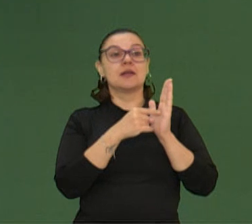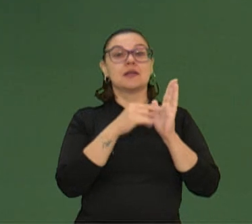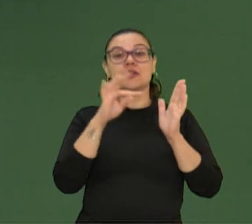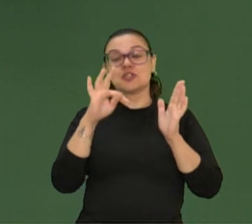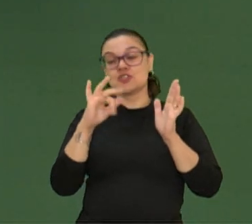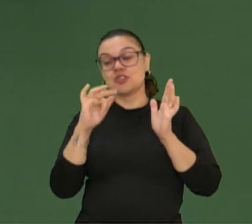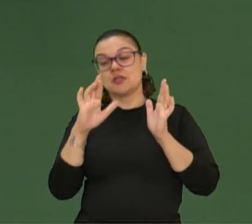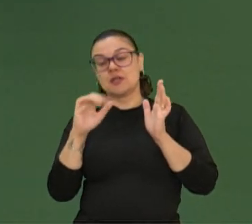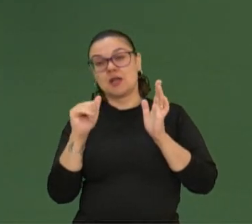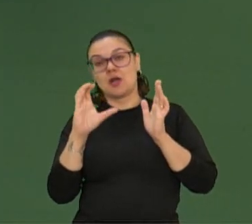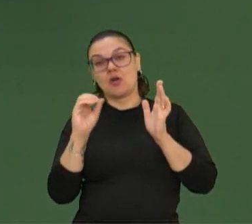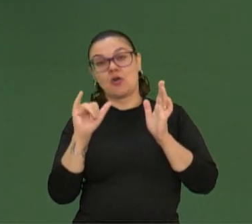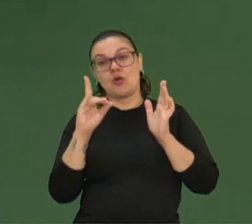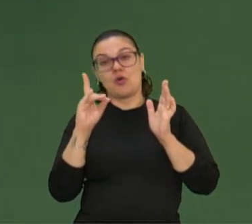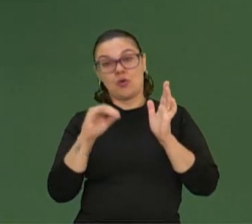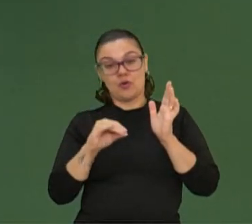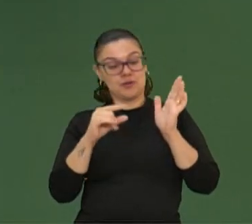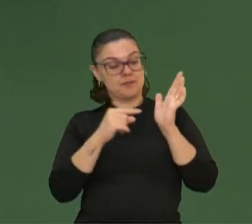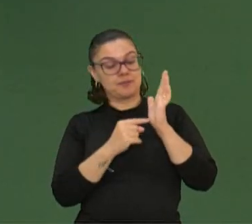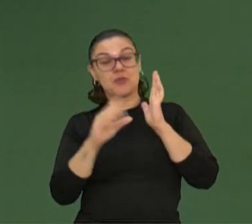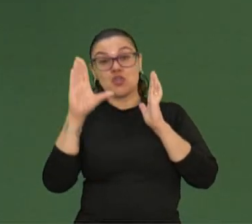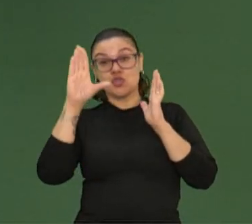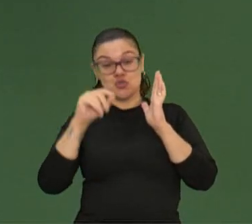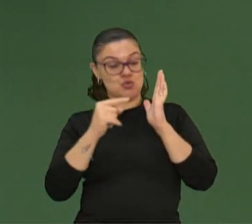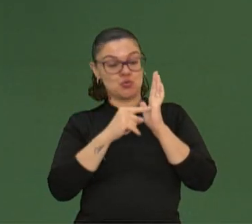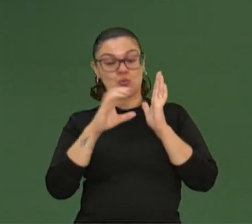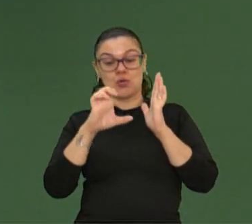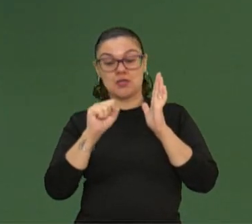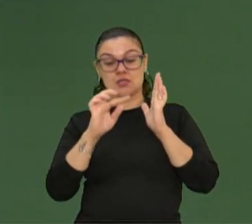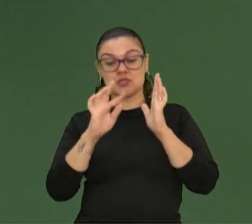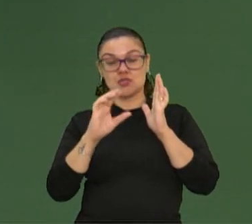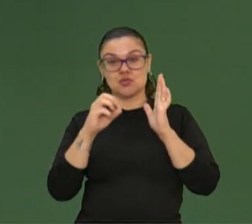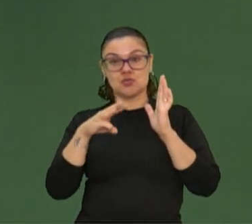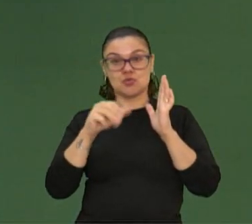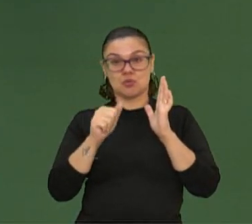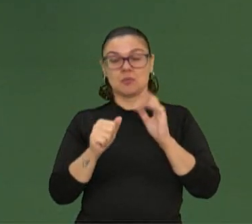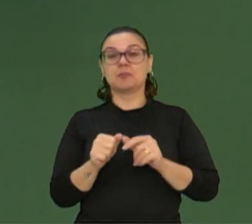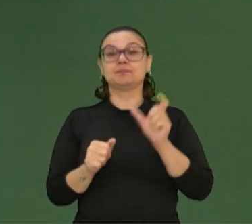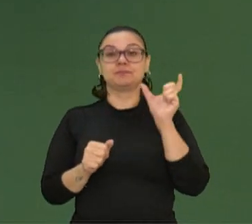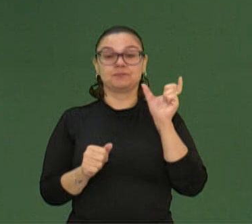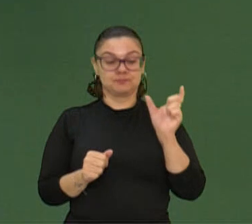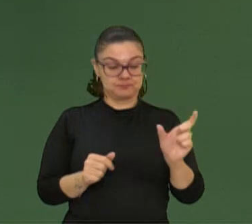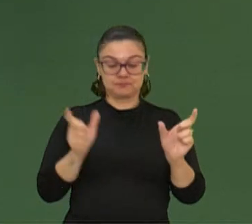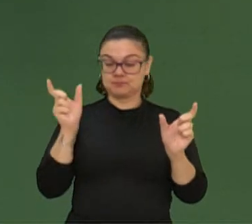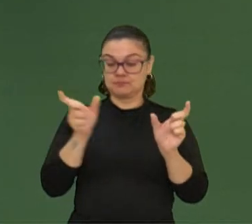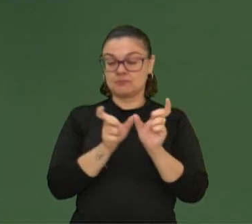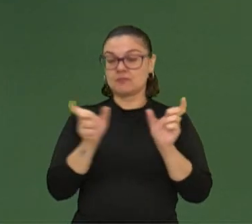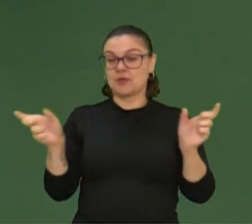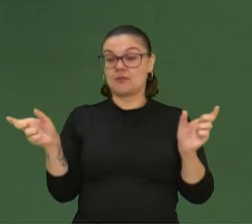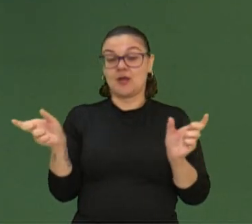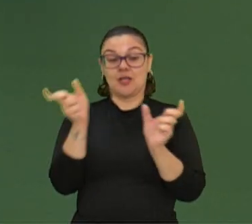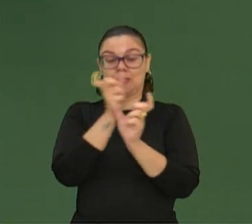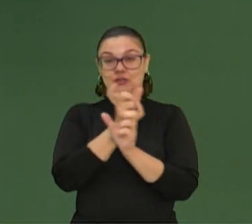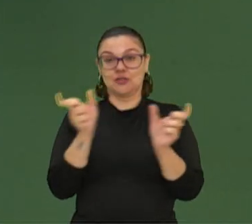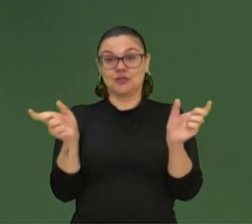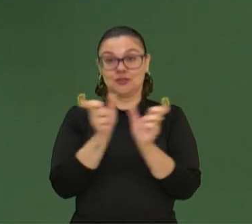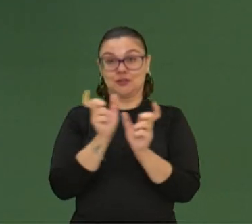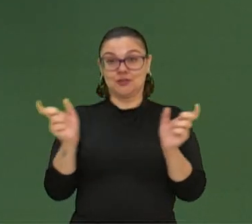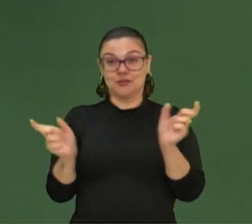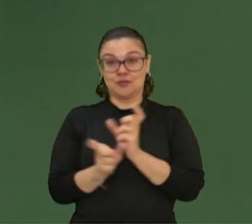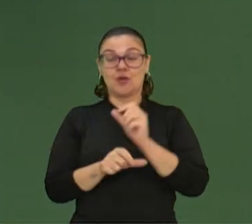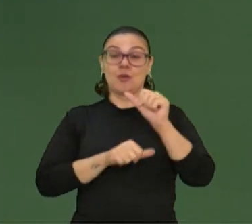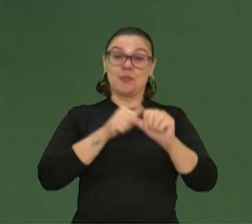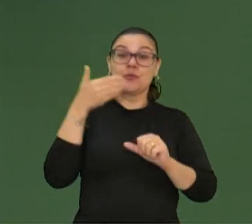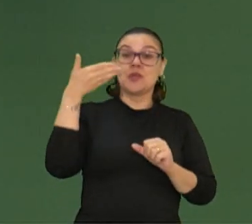tilacoides. Fase escura no estroma. Reagente e produto. Água e gás carbônico formando açúcar e